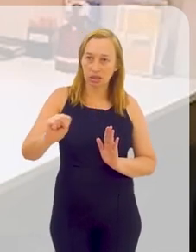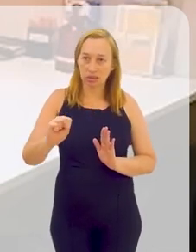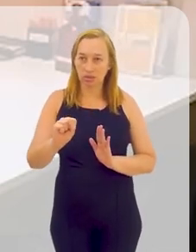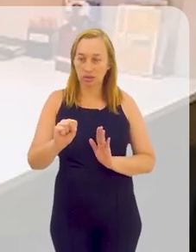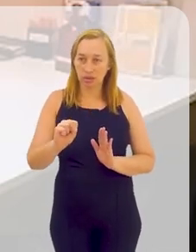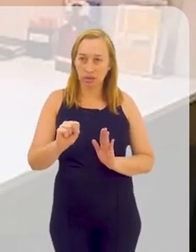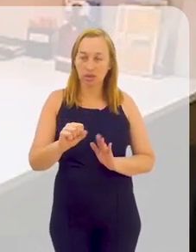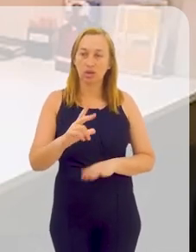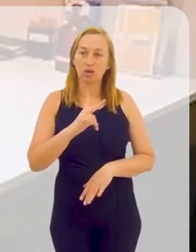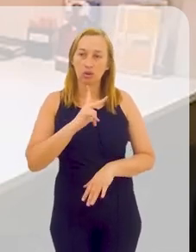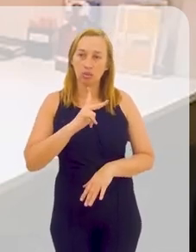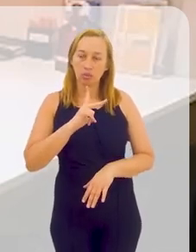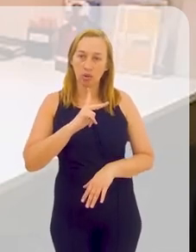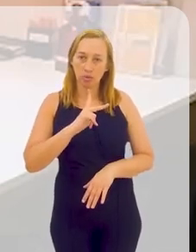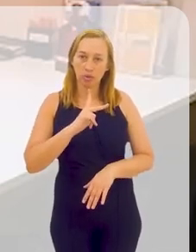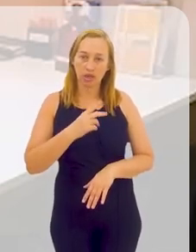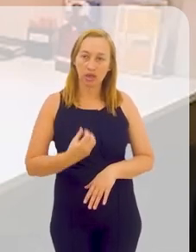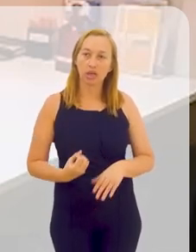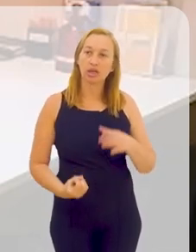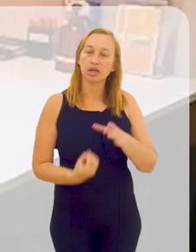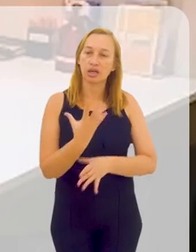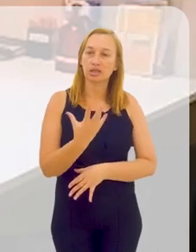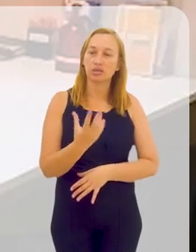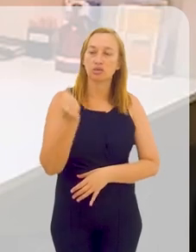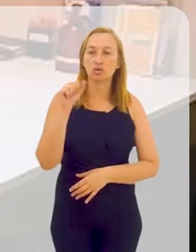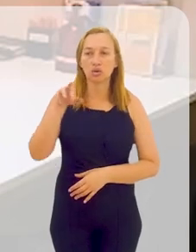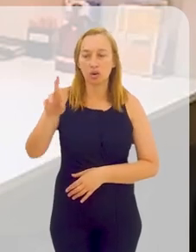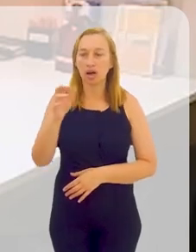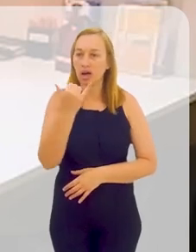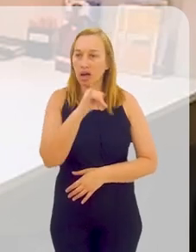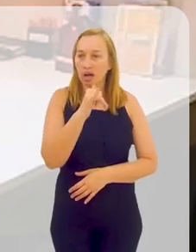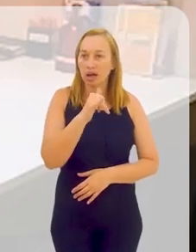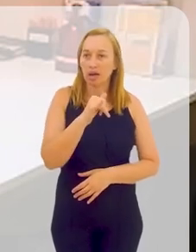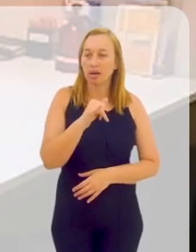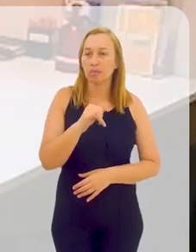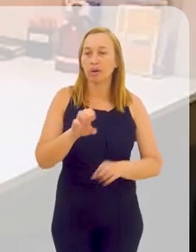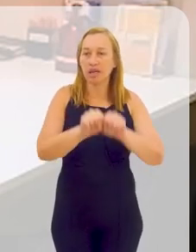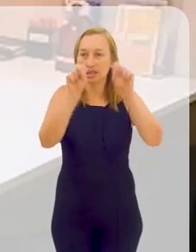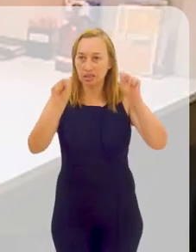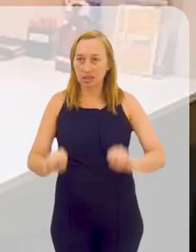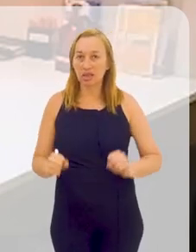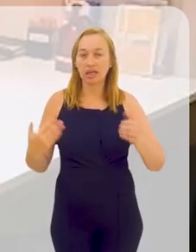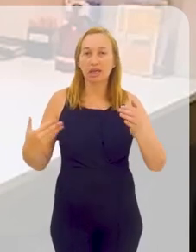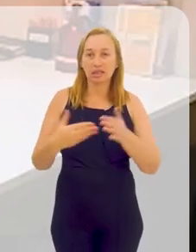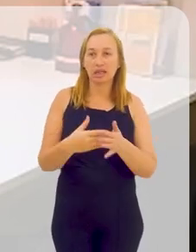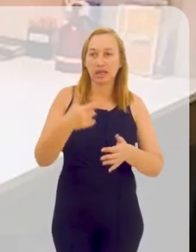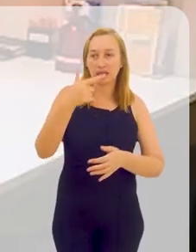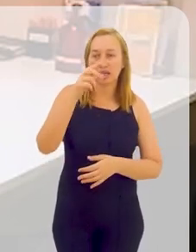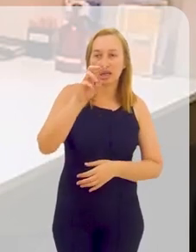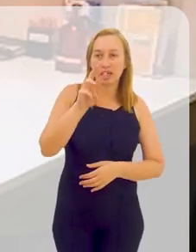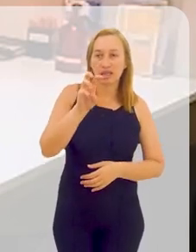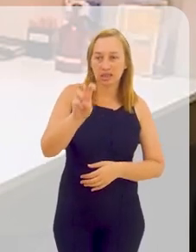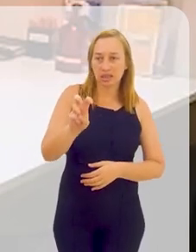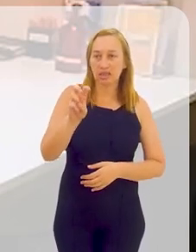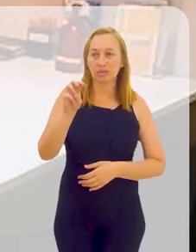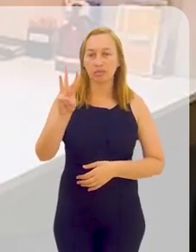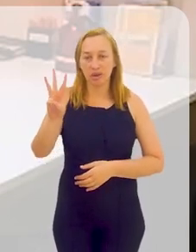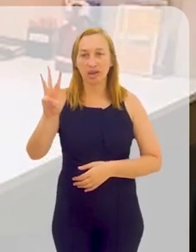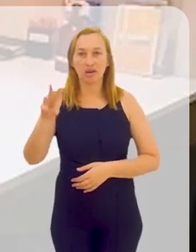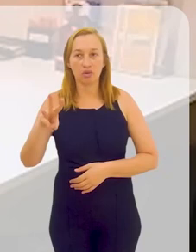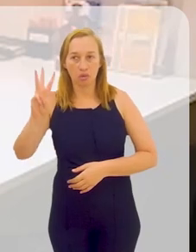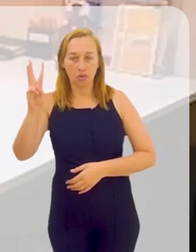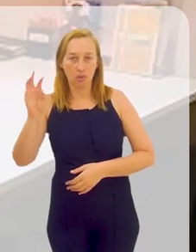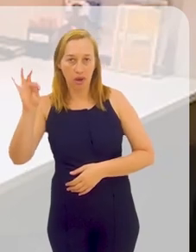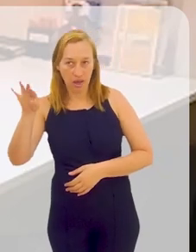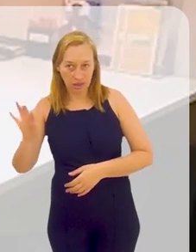o ICMS da geração própria de energia solar para sistemas até 5 megawatts de potência